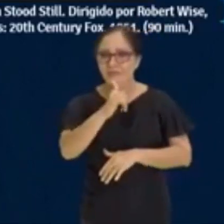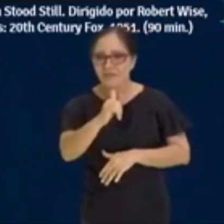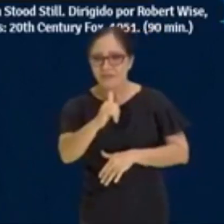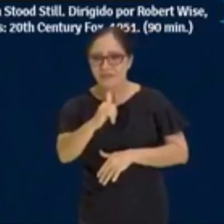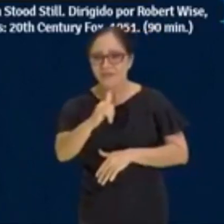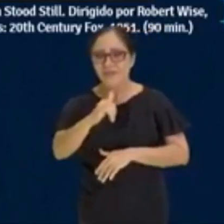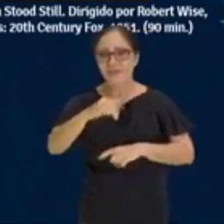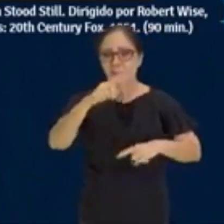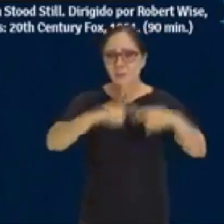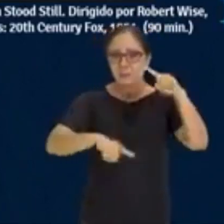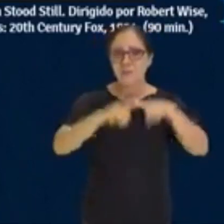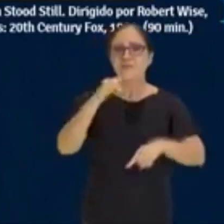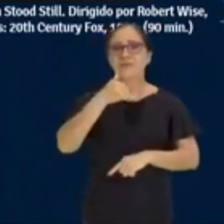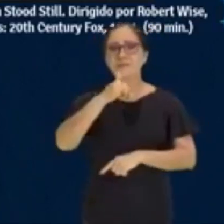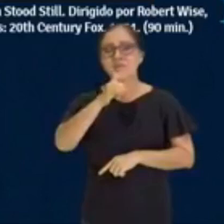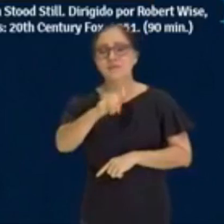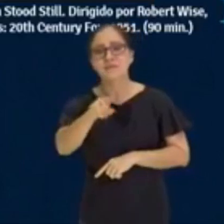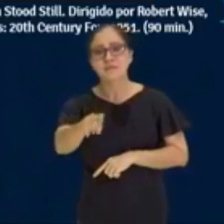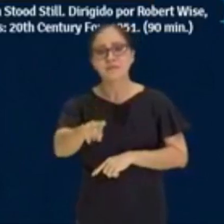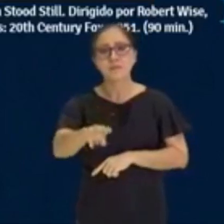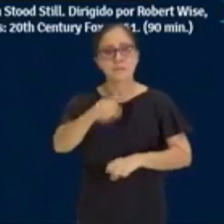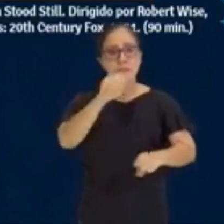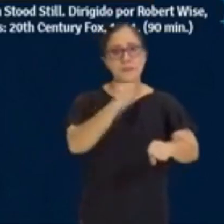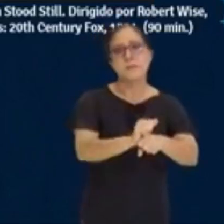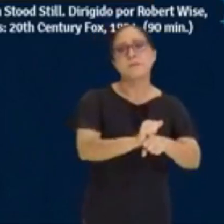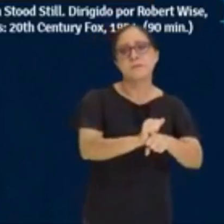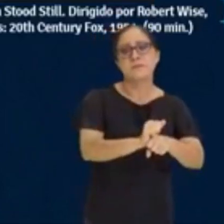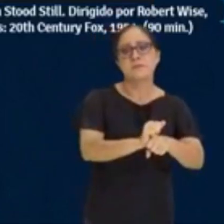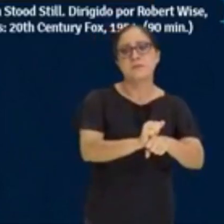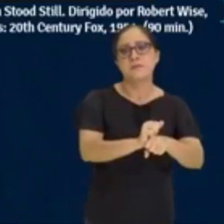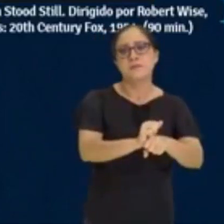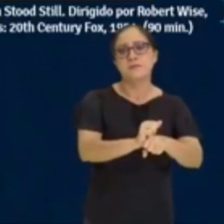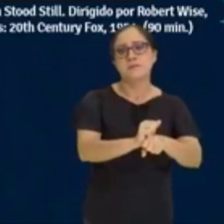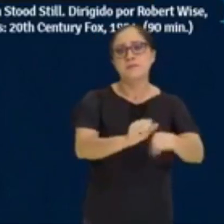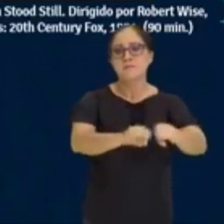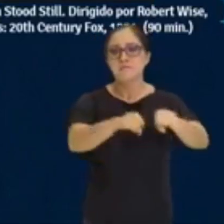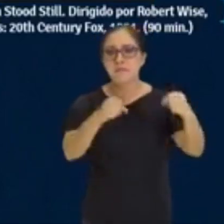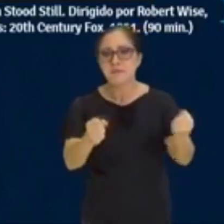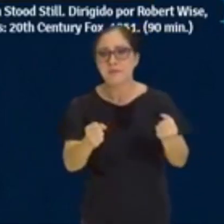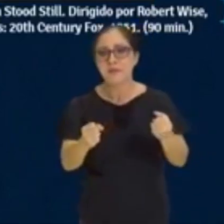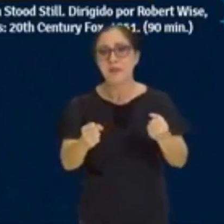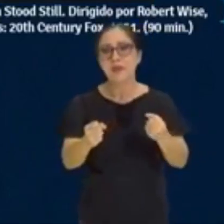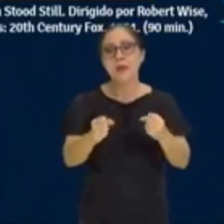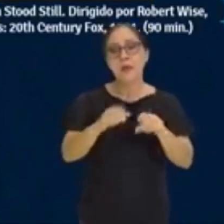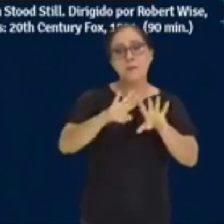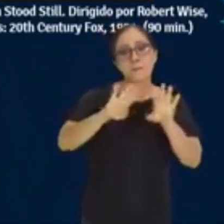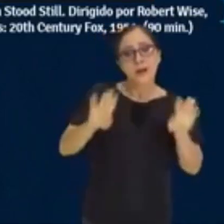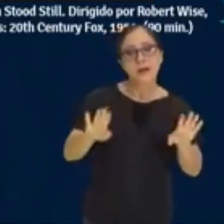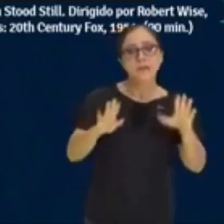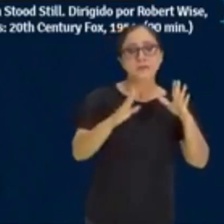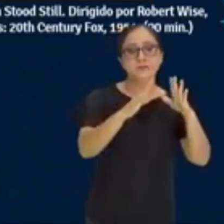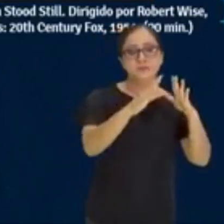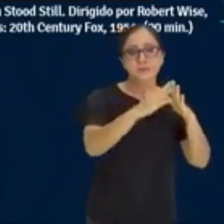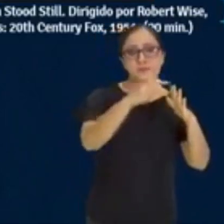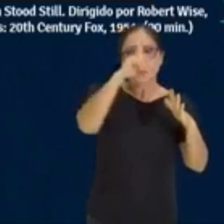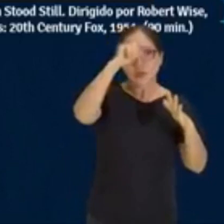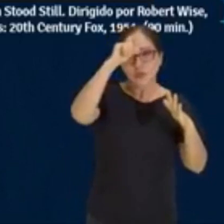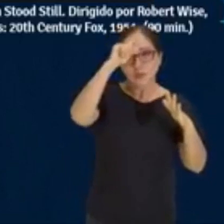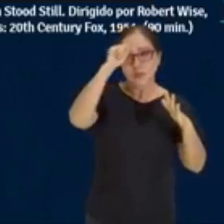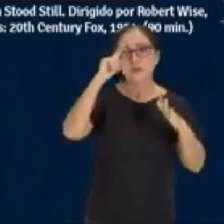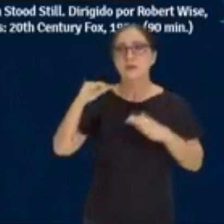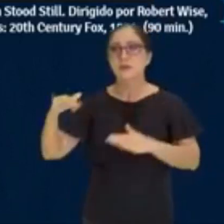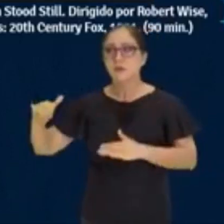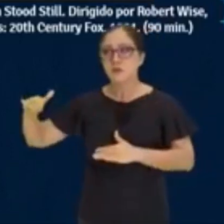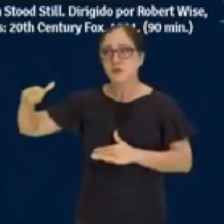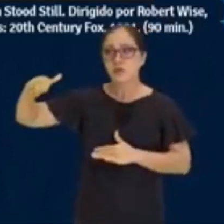funcionar, com exceção daqueles aparelhos de hospitais e os aparelhos dos aviões que estavam